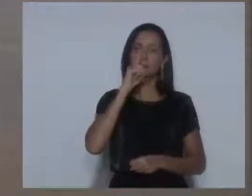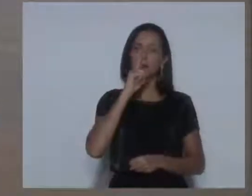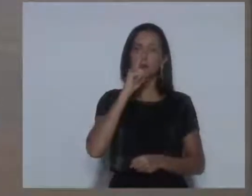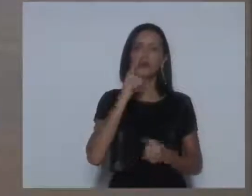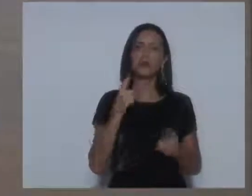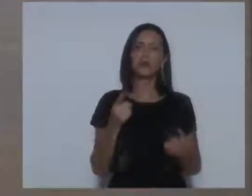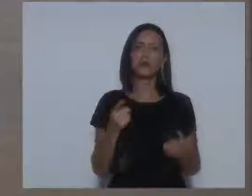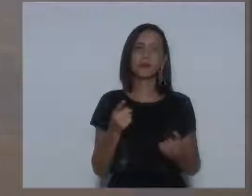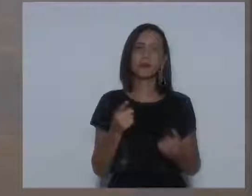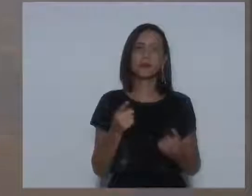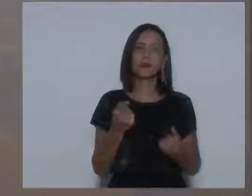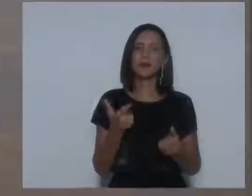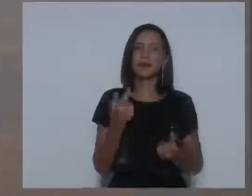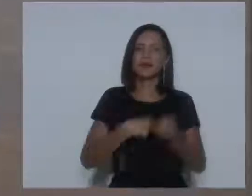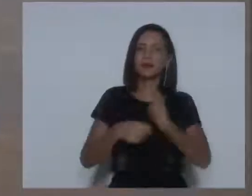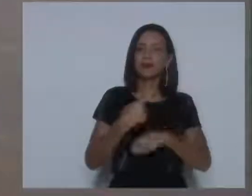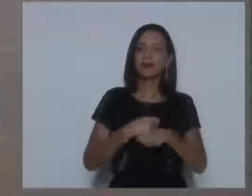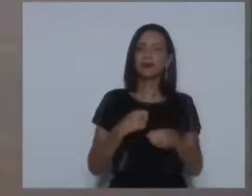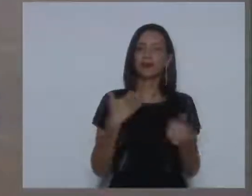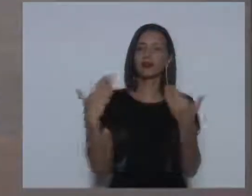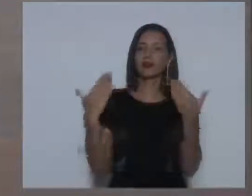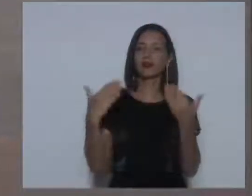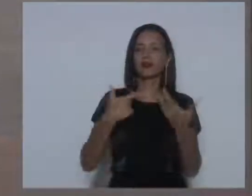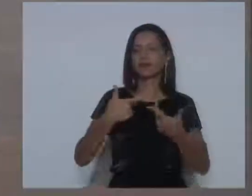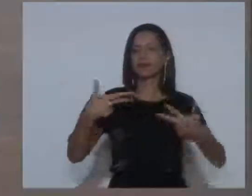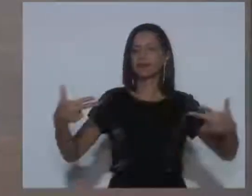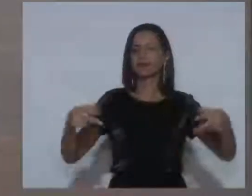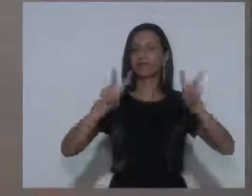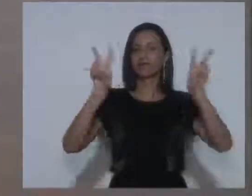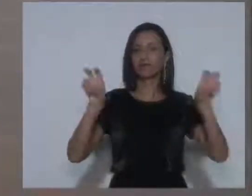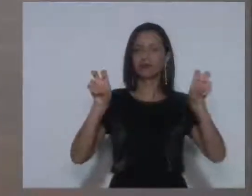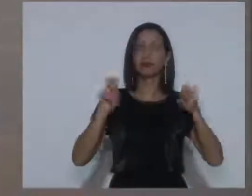municipal com relação a várias questões,